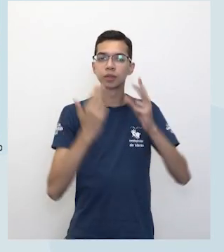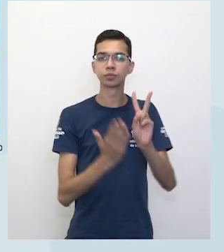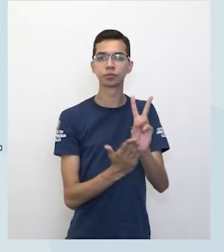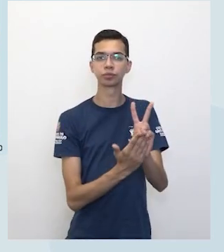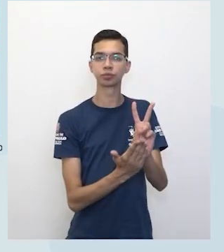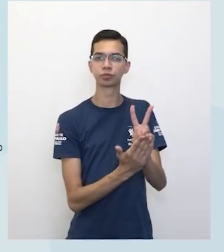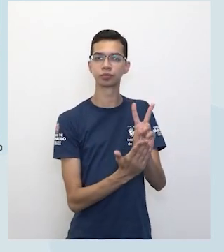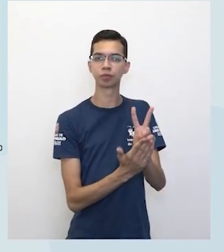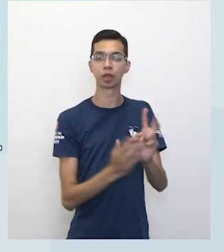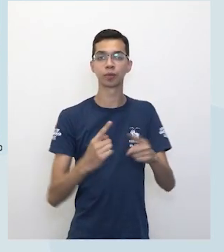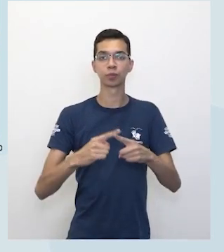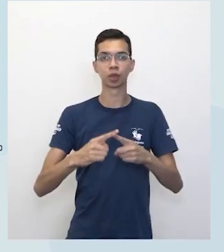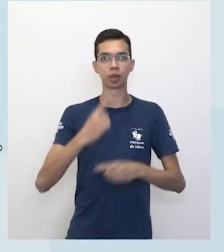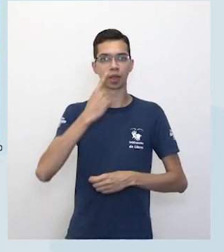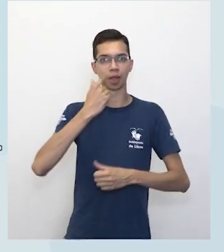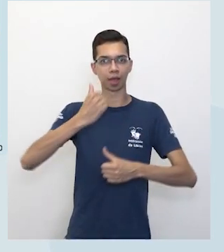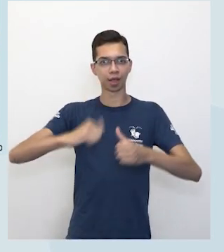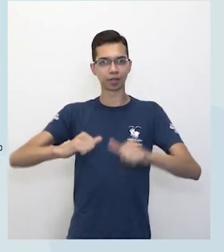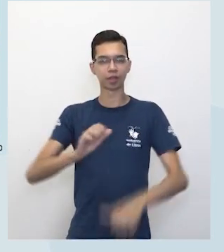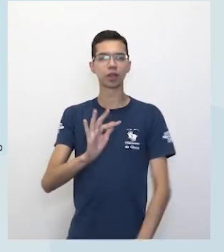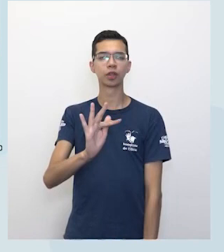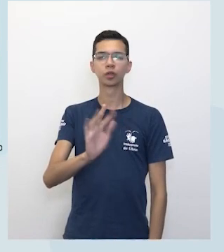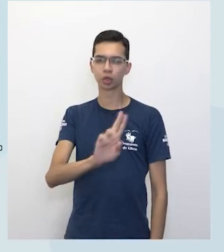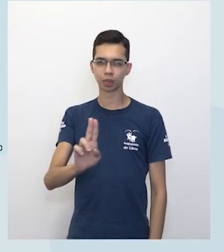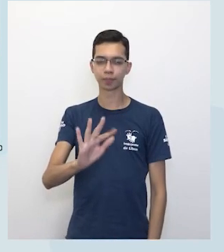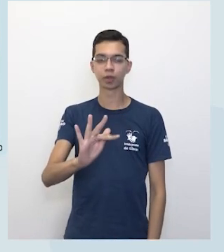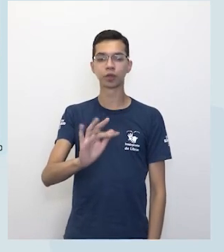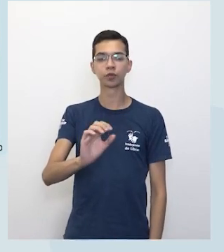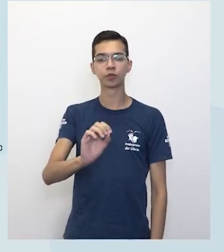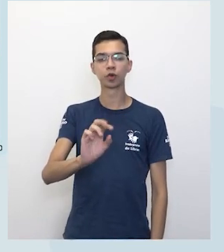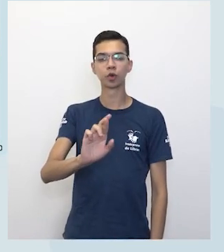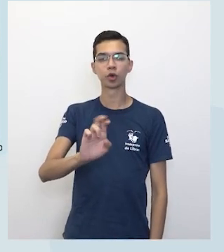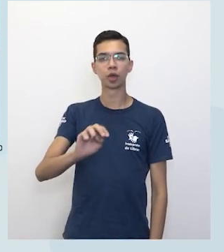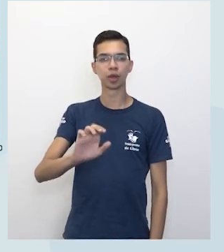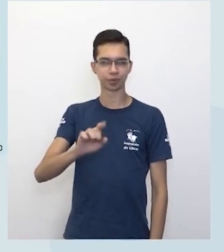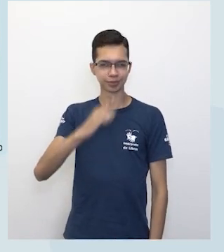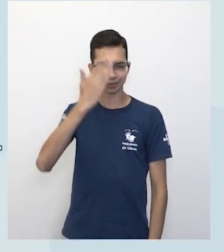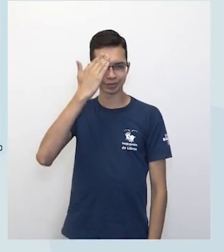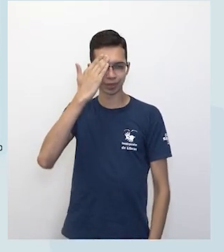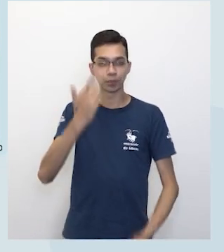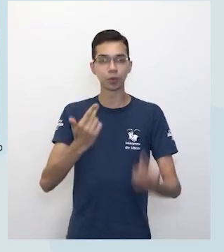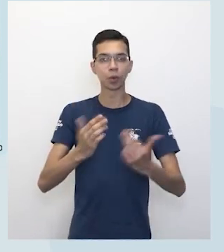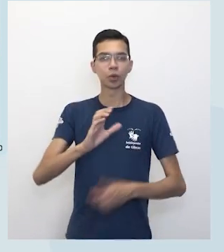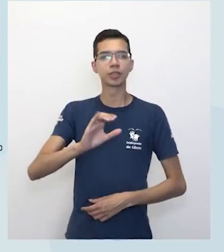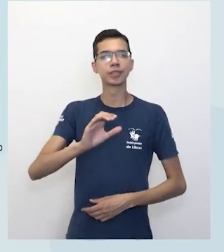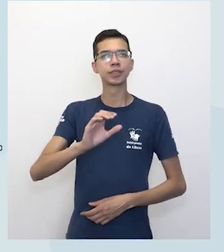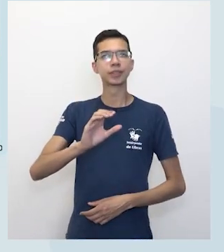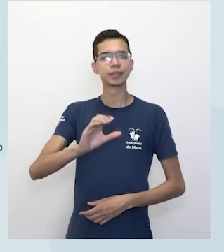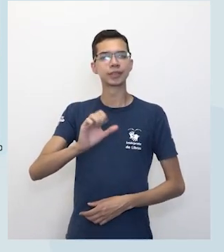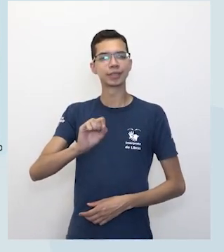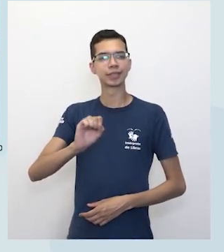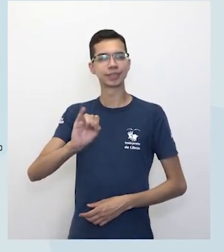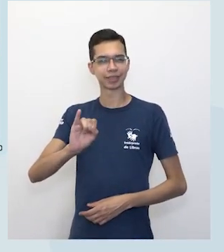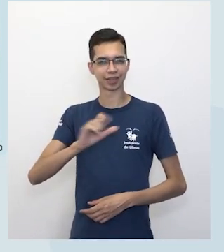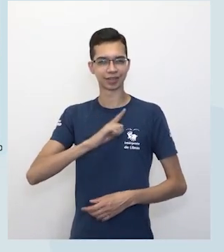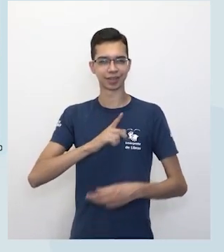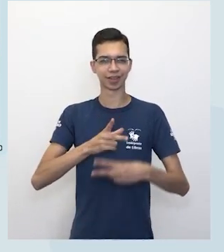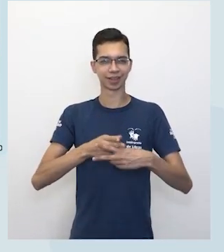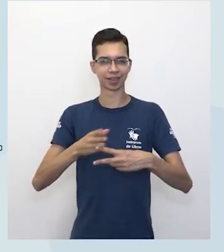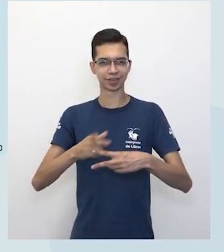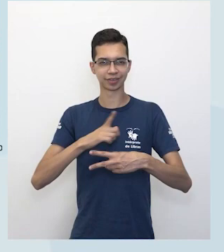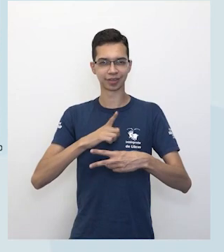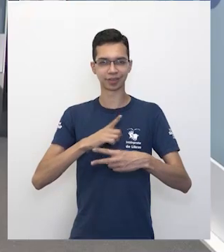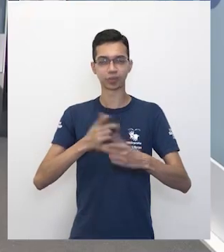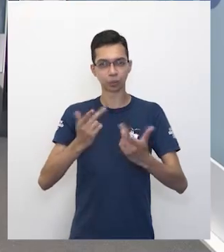feito através de análise forense, é mais ou menos aquelas que eles usam em programas tipo CSI, só que não daquele jeito, né? É um CSI muito